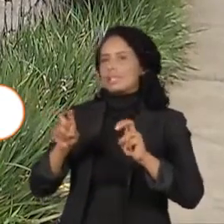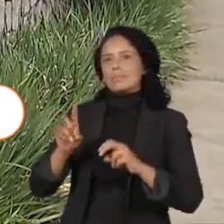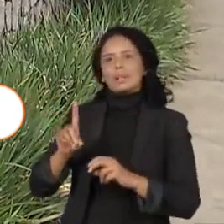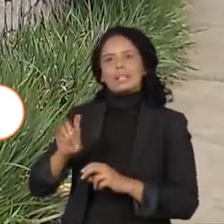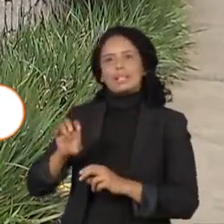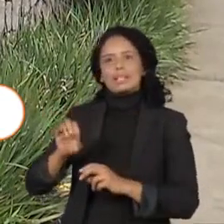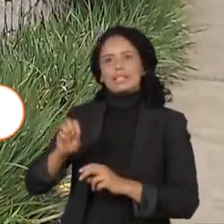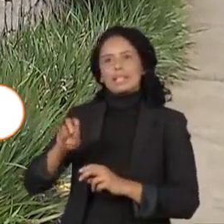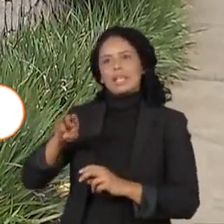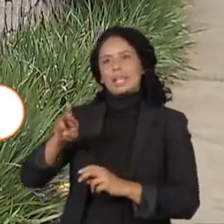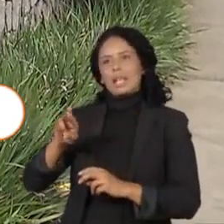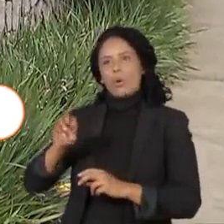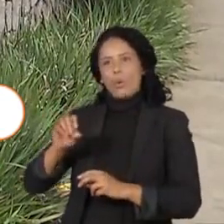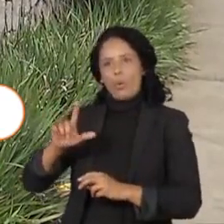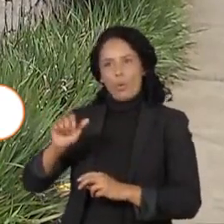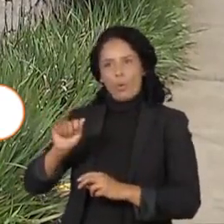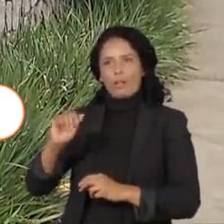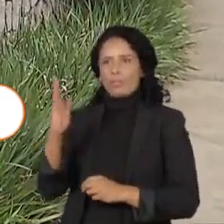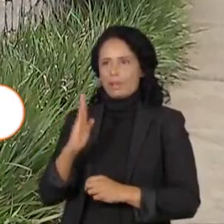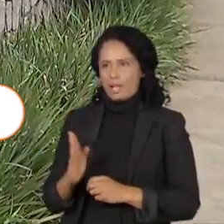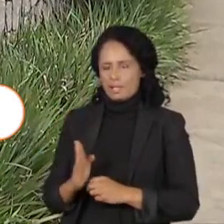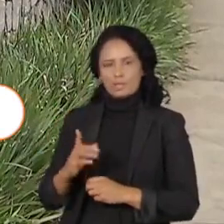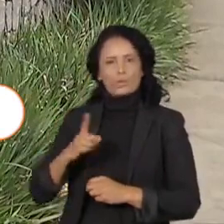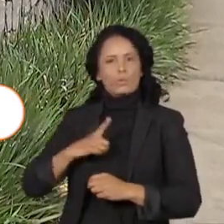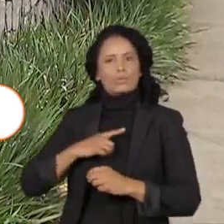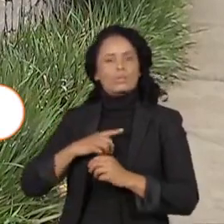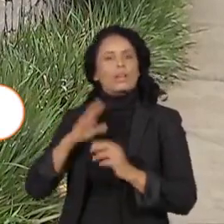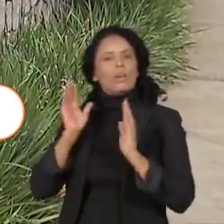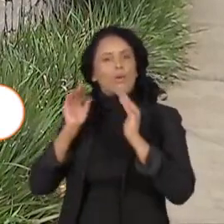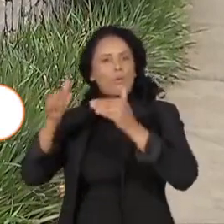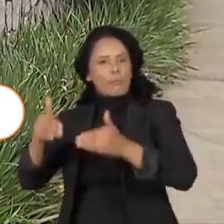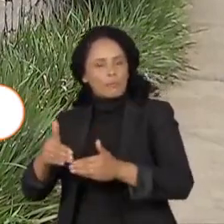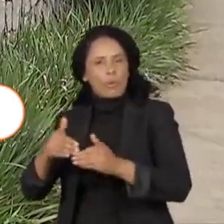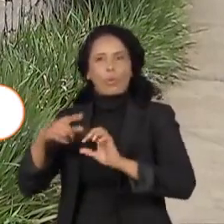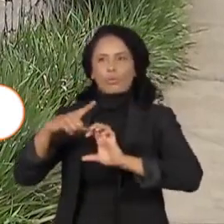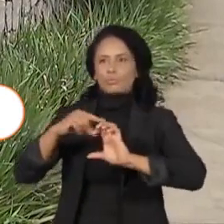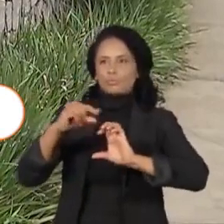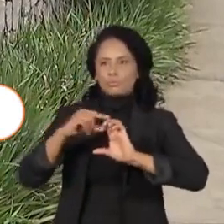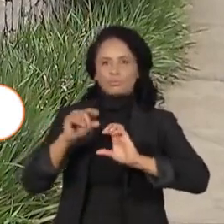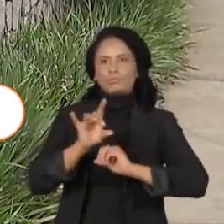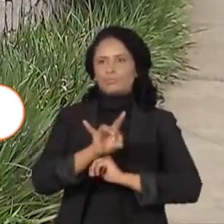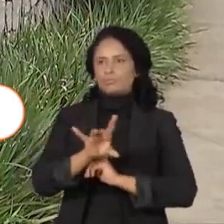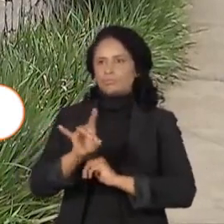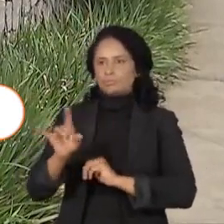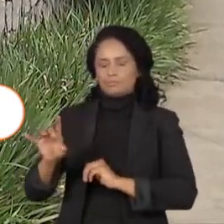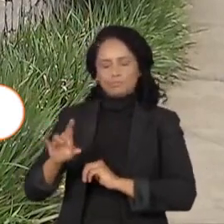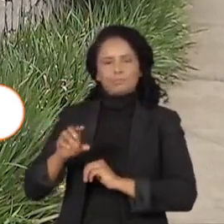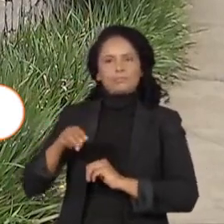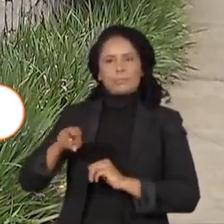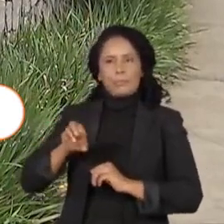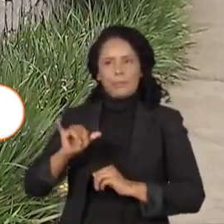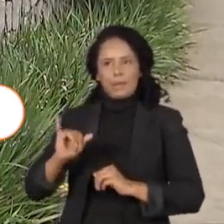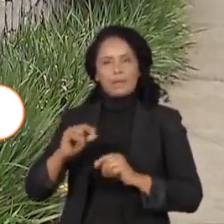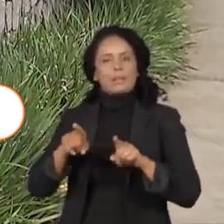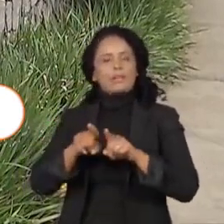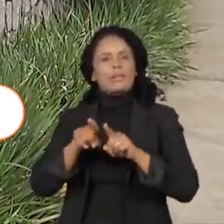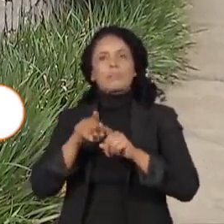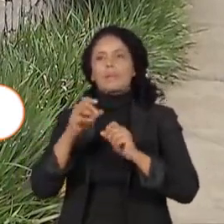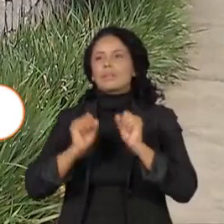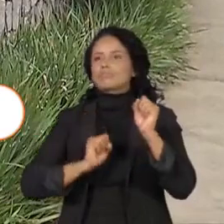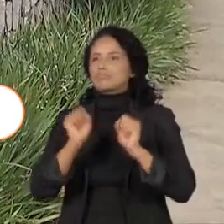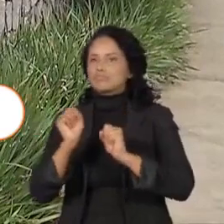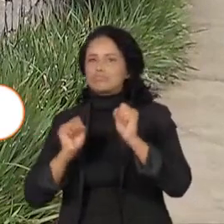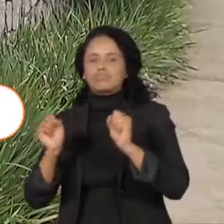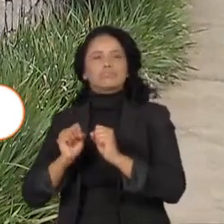programa de distribuição de créditos que vai focar em microempreendedores individuais, conhecidos como MEIs, indústrias e também